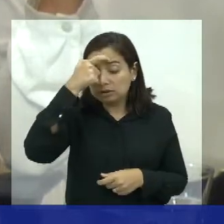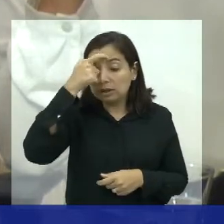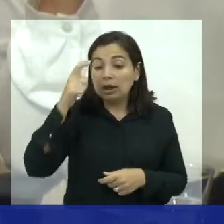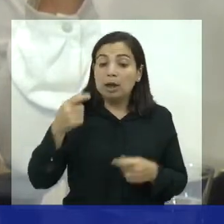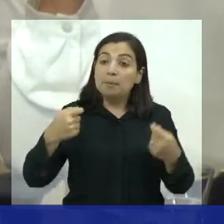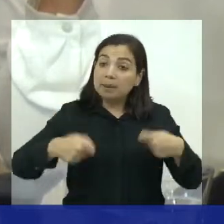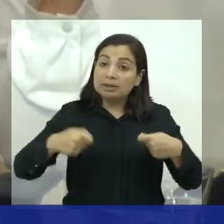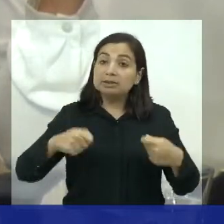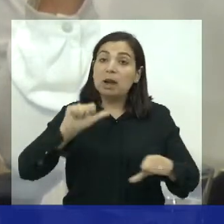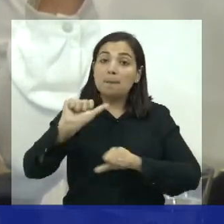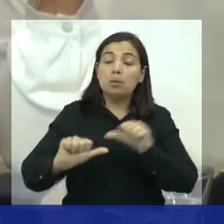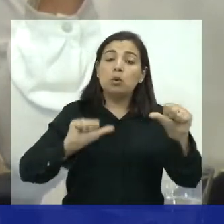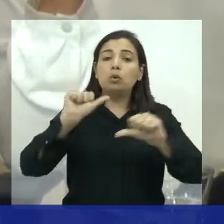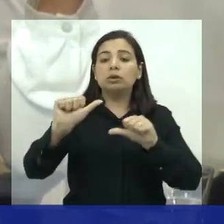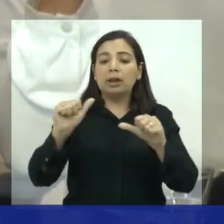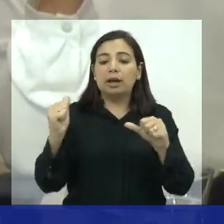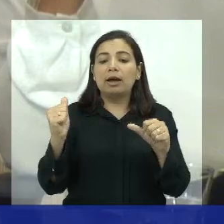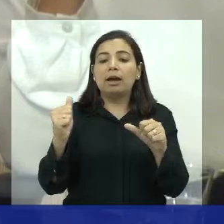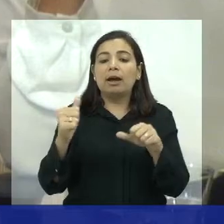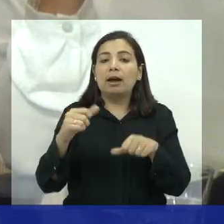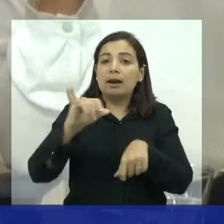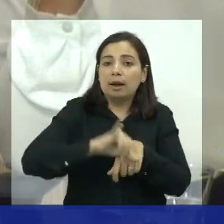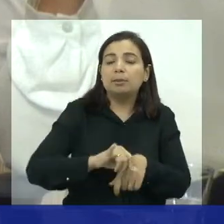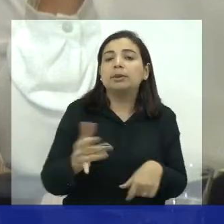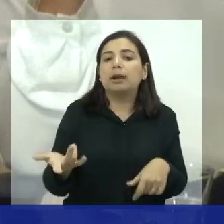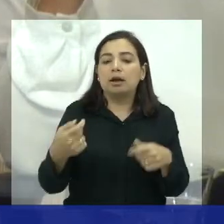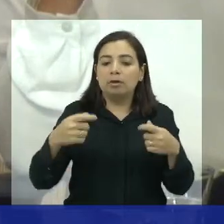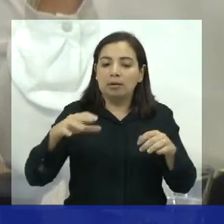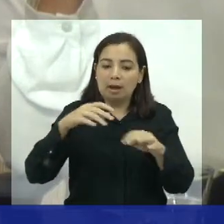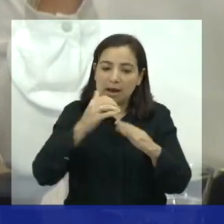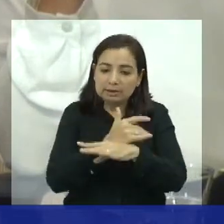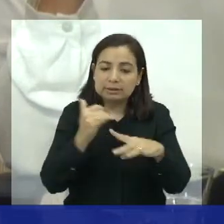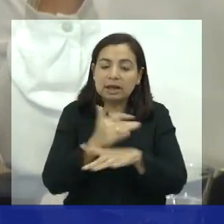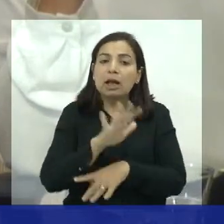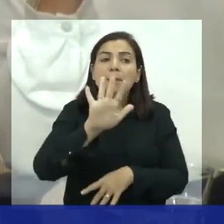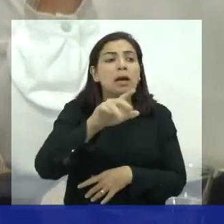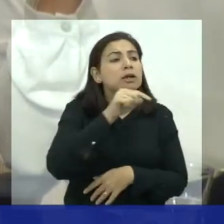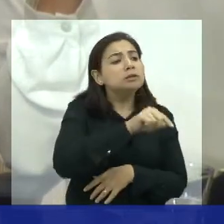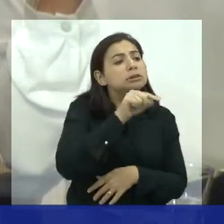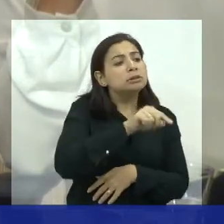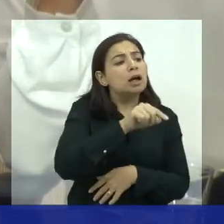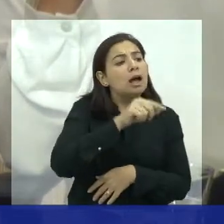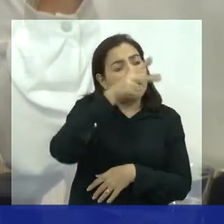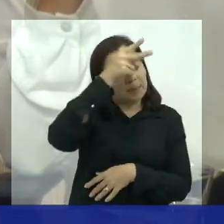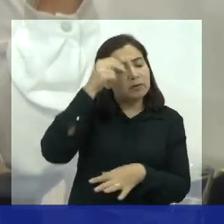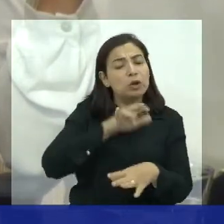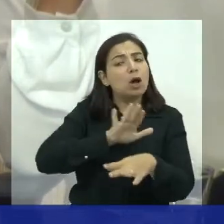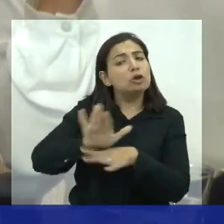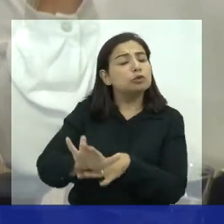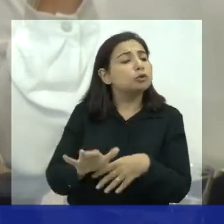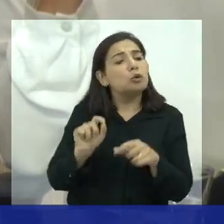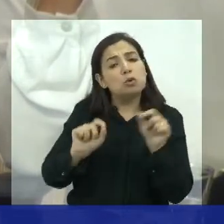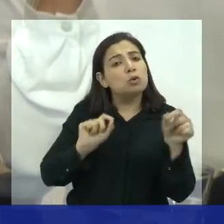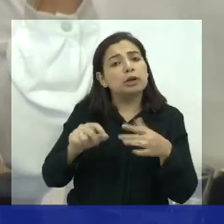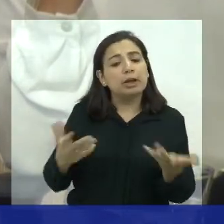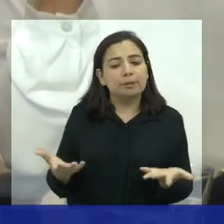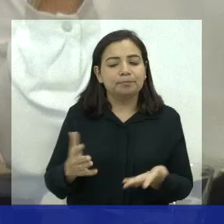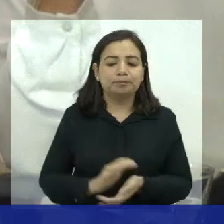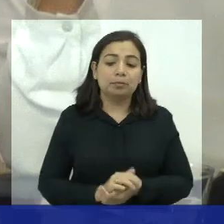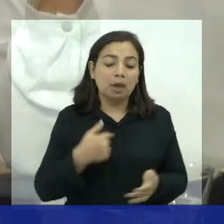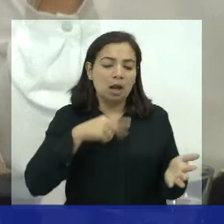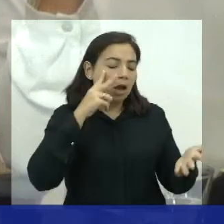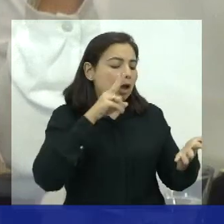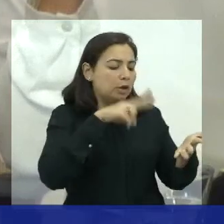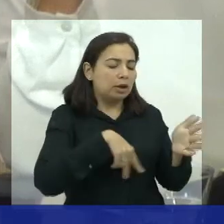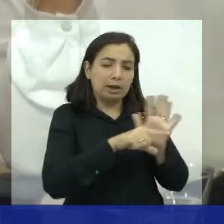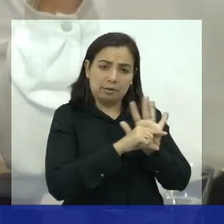melhor. Mas qual a contribuição que a administração também está dando? Quando eu leio esse artigo aqui, me remete muito